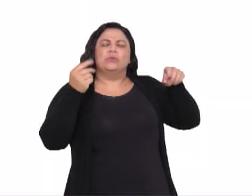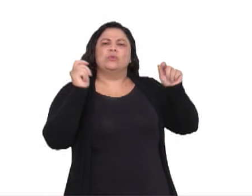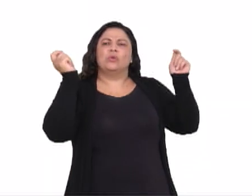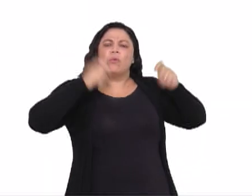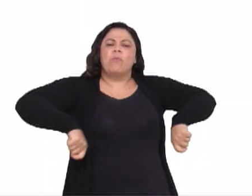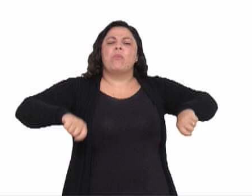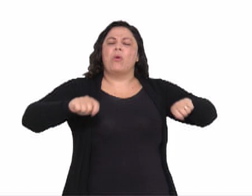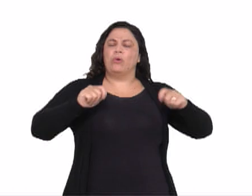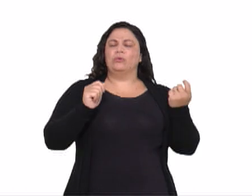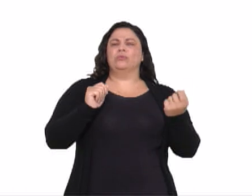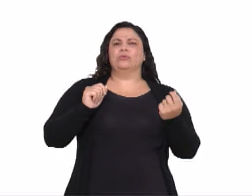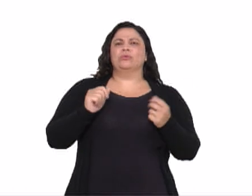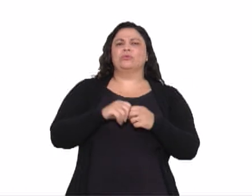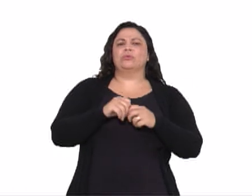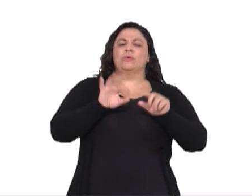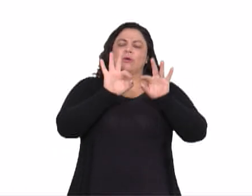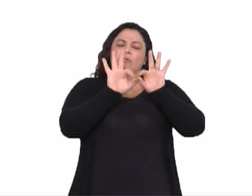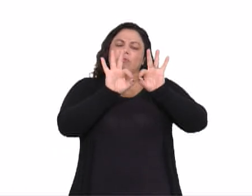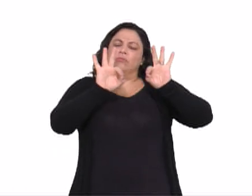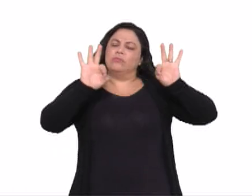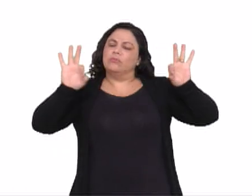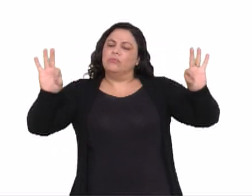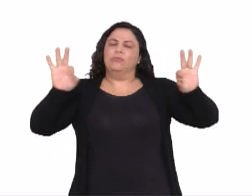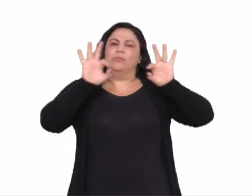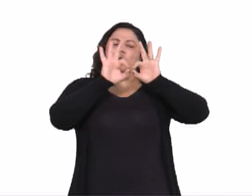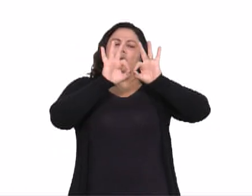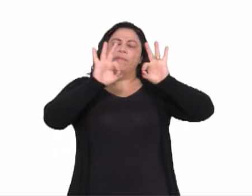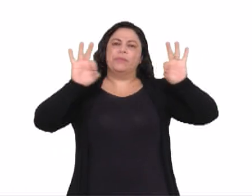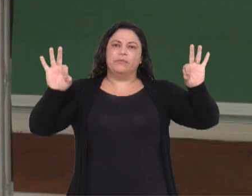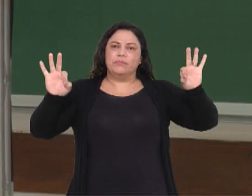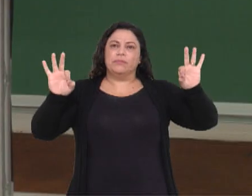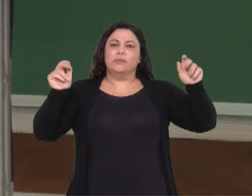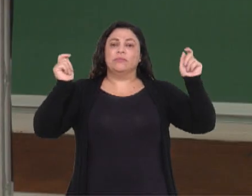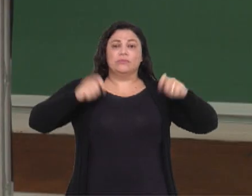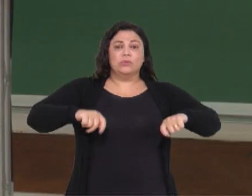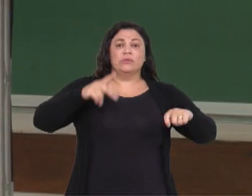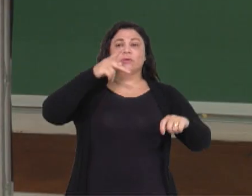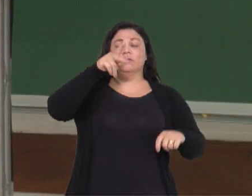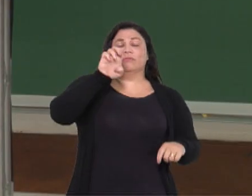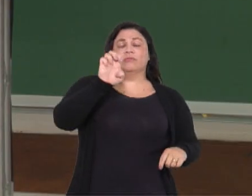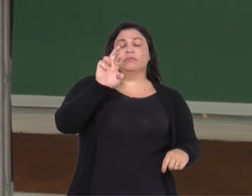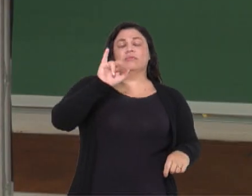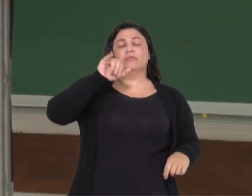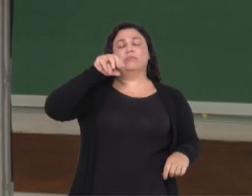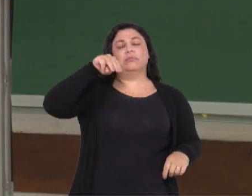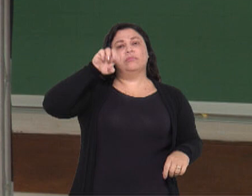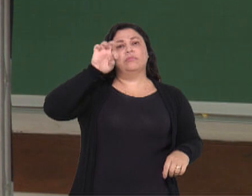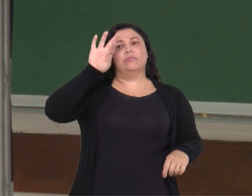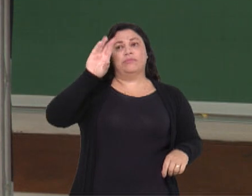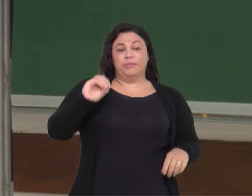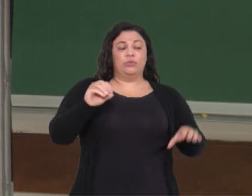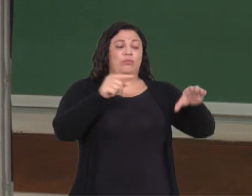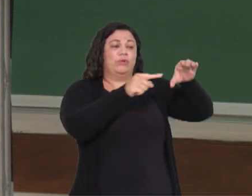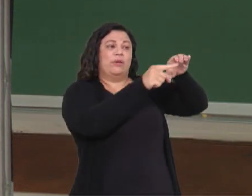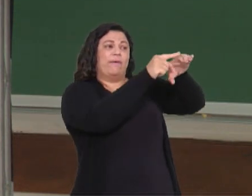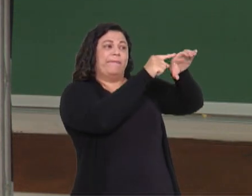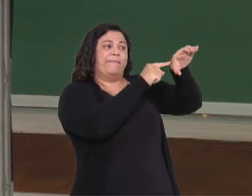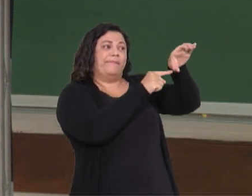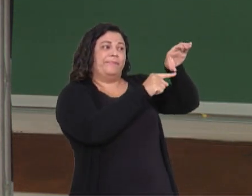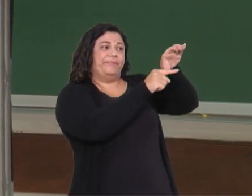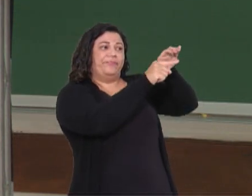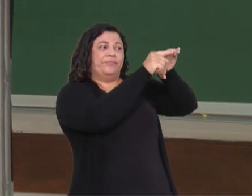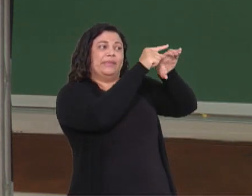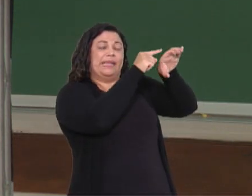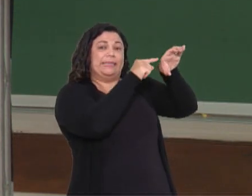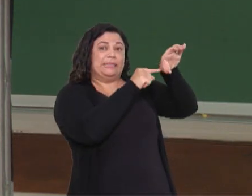calcular comprimento. Por isso que eu consigo calcular perímetro, porque é em volta. Eu não consigo